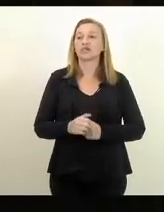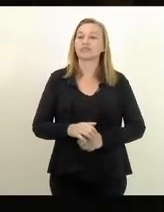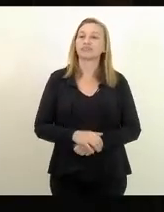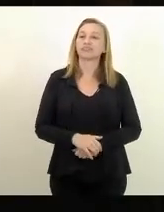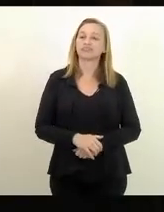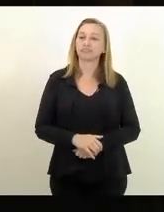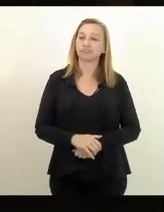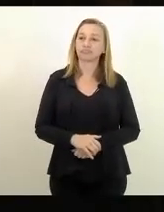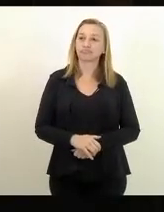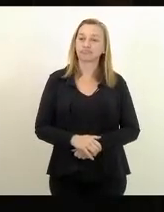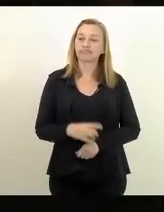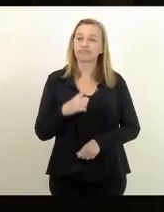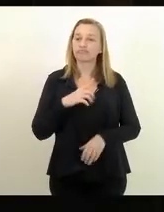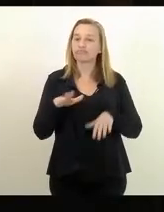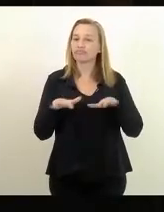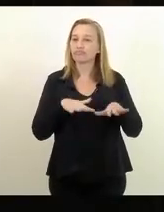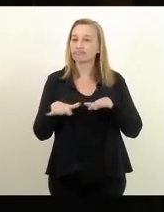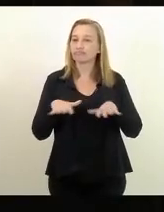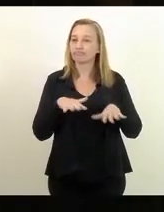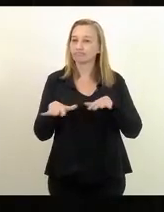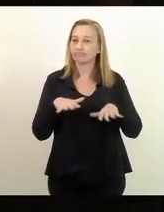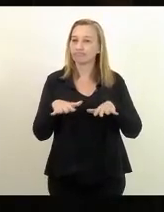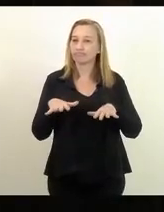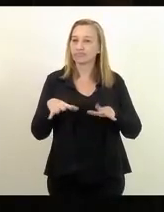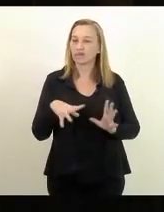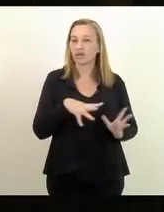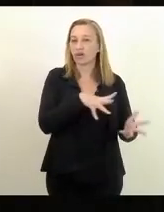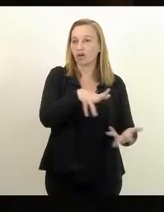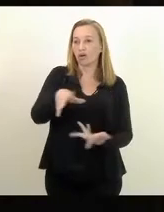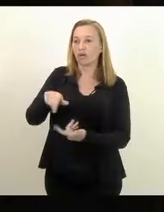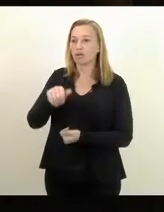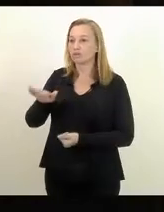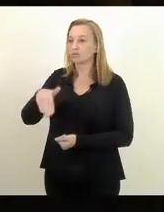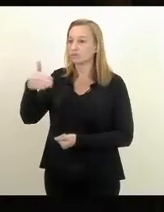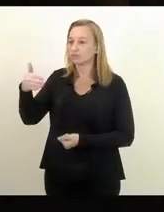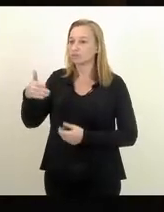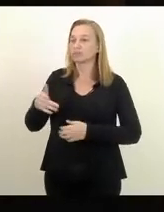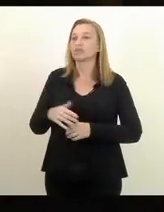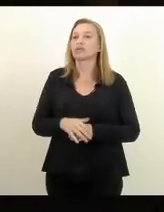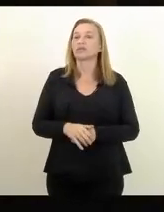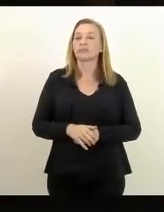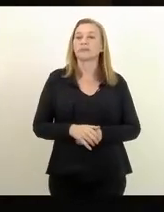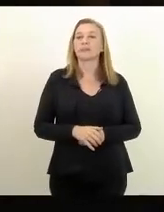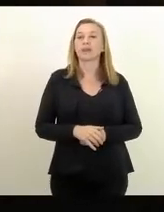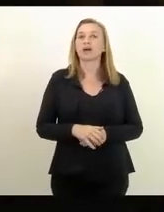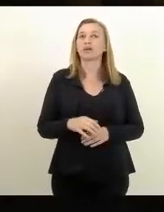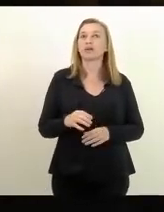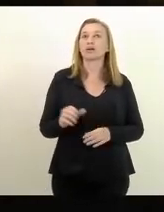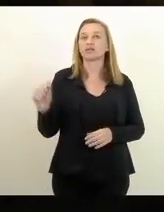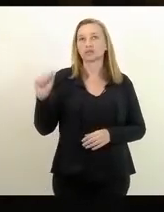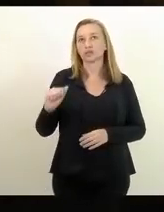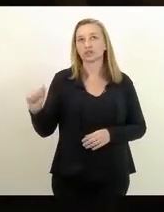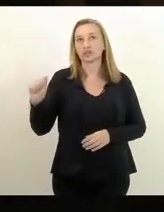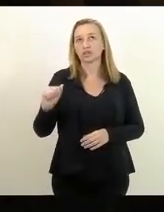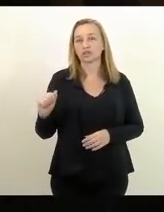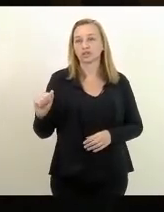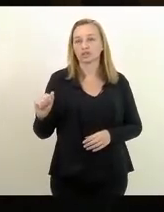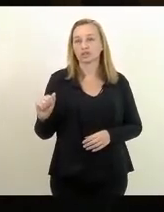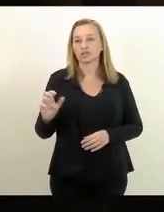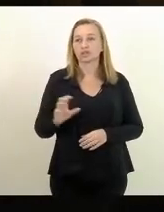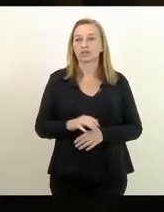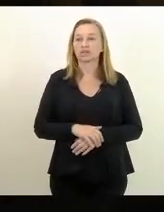Tem uma movimentação internacional da Associação Revolucionária